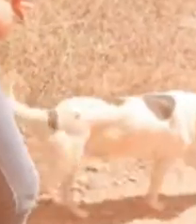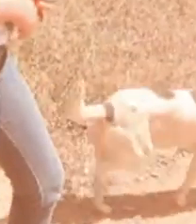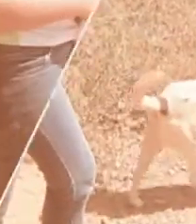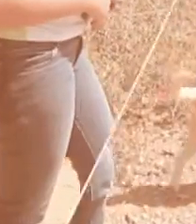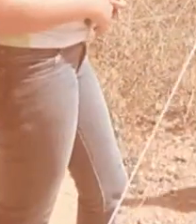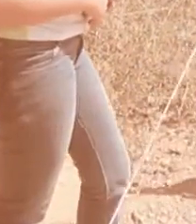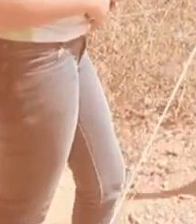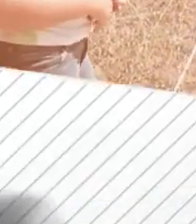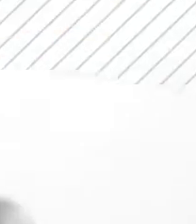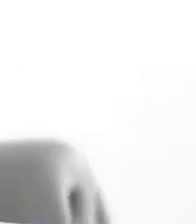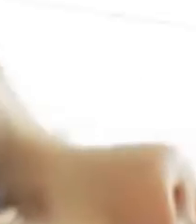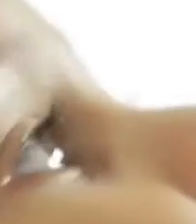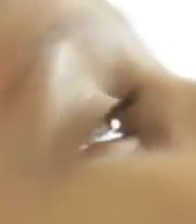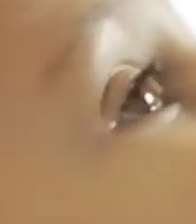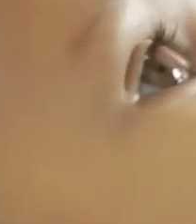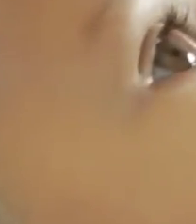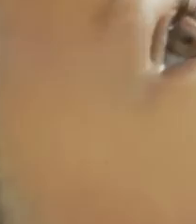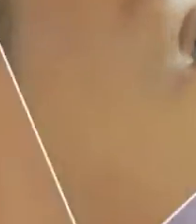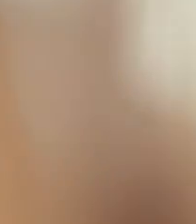Música